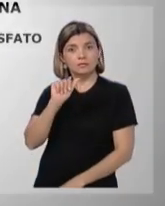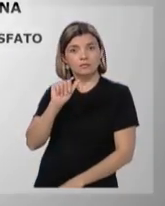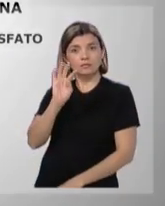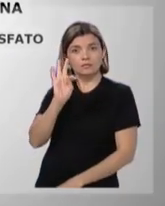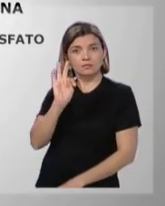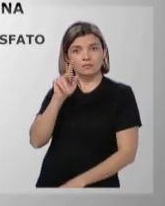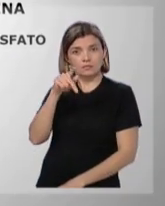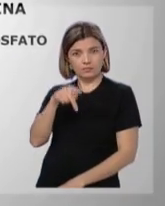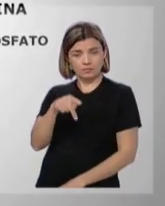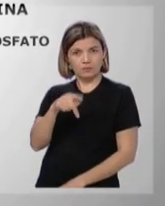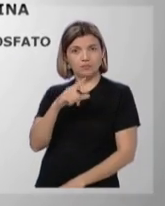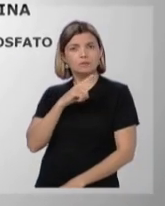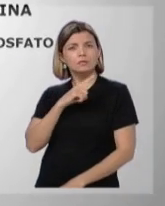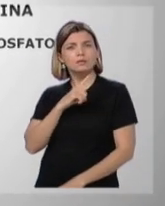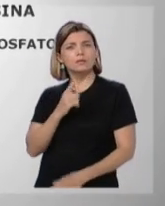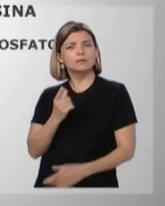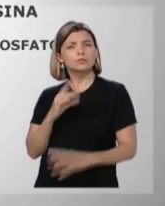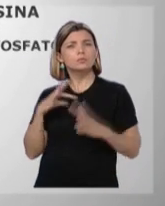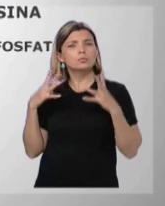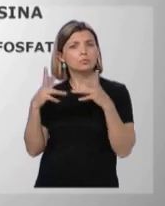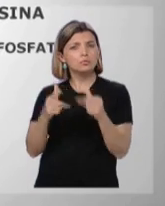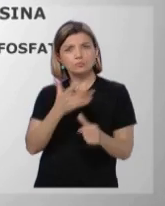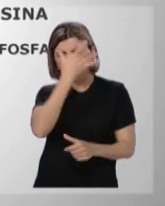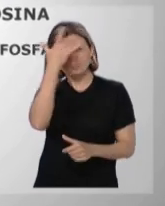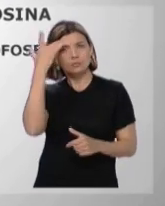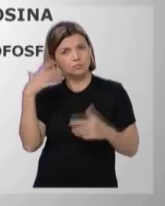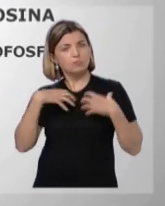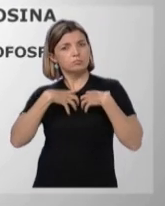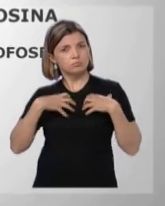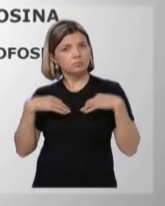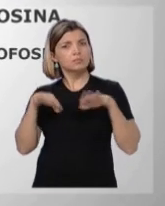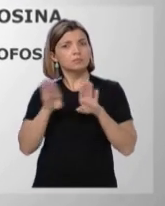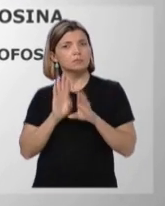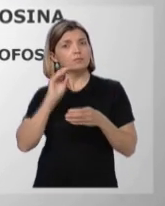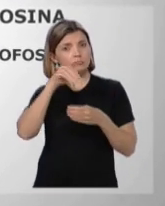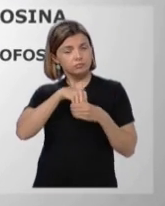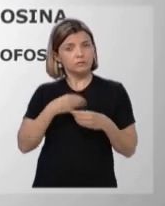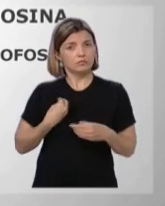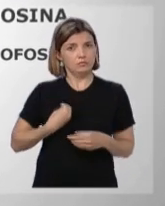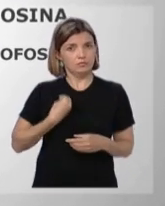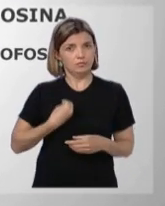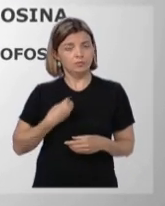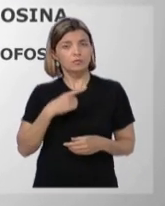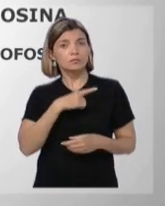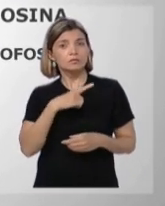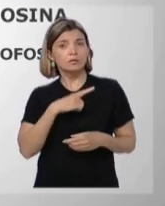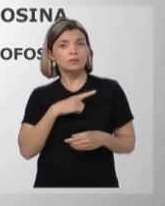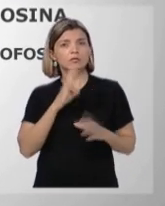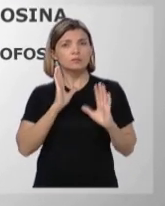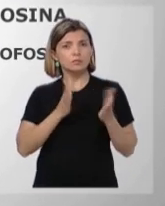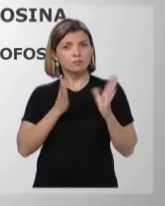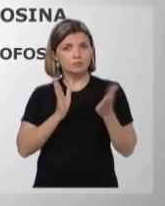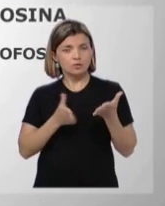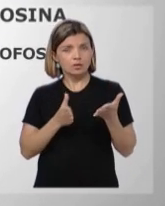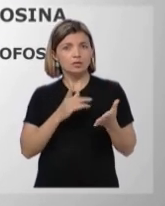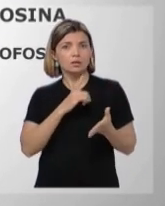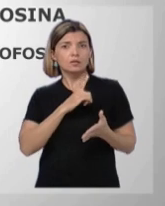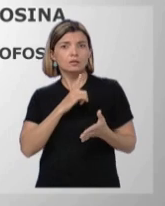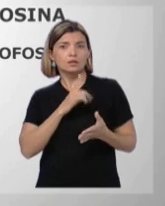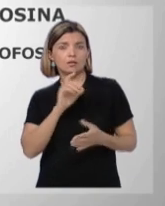O ATP é uma molécula presente em todos os seres vivos. Ele é um nucleotídeo composto pela